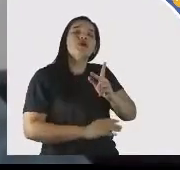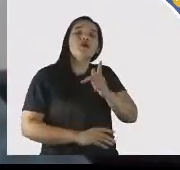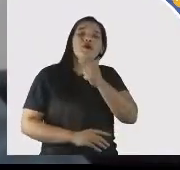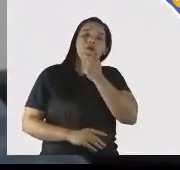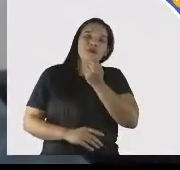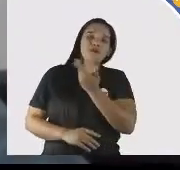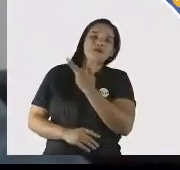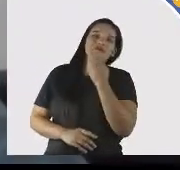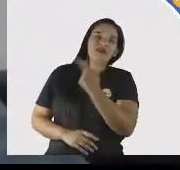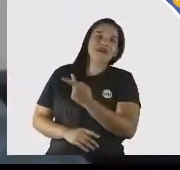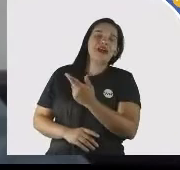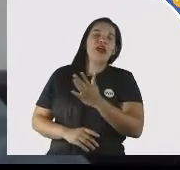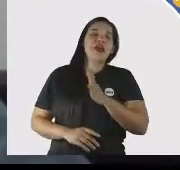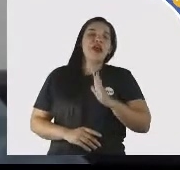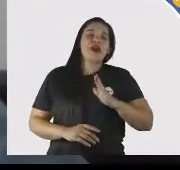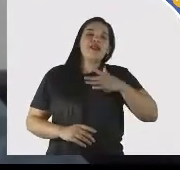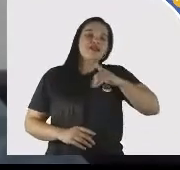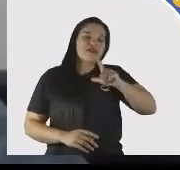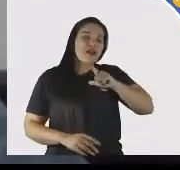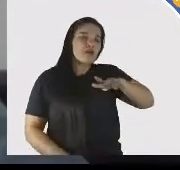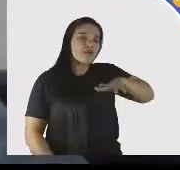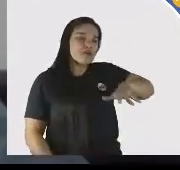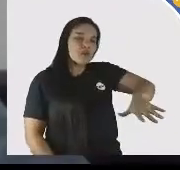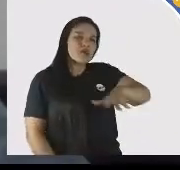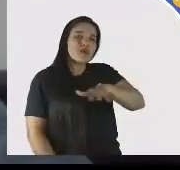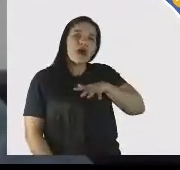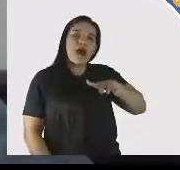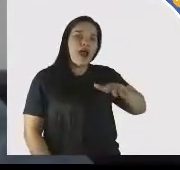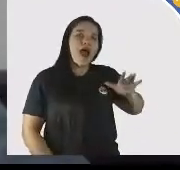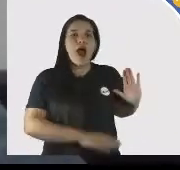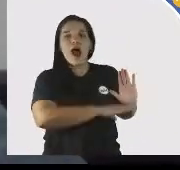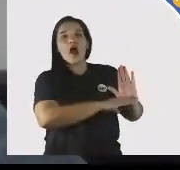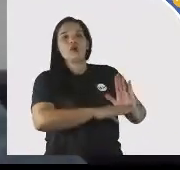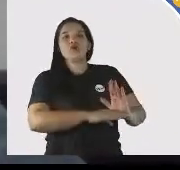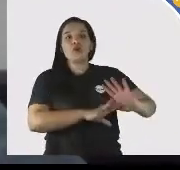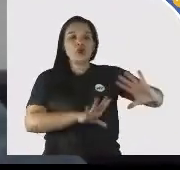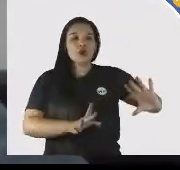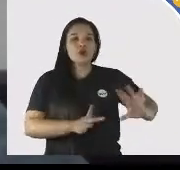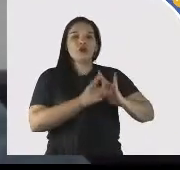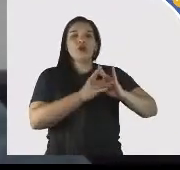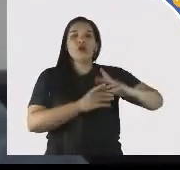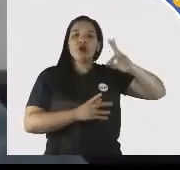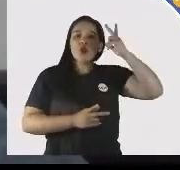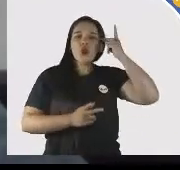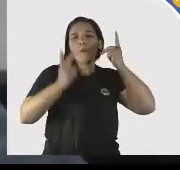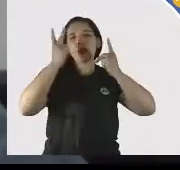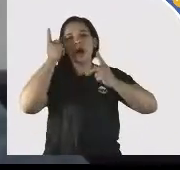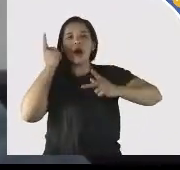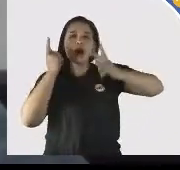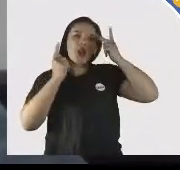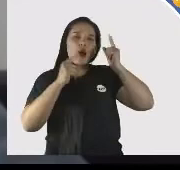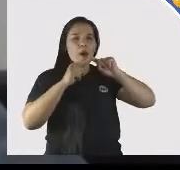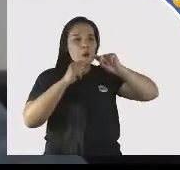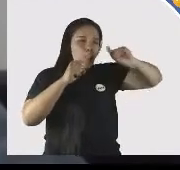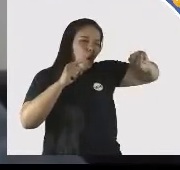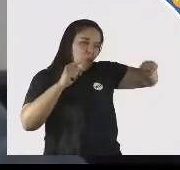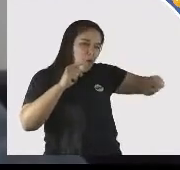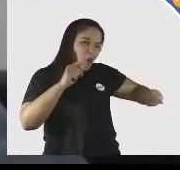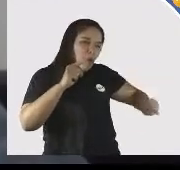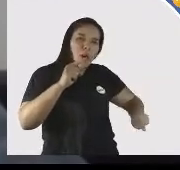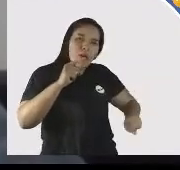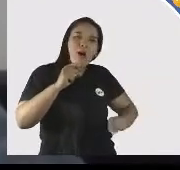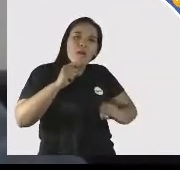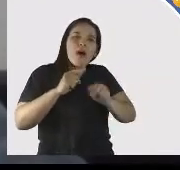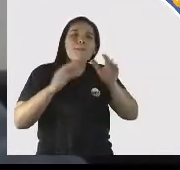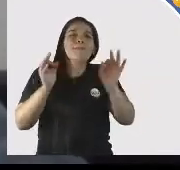Walter temos ainda o cenário de recuperação e de normalização da cadeia produtiva em função da crise de